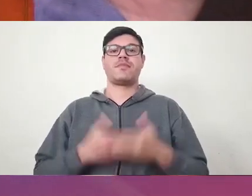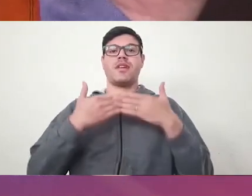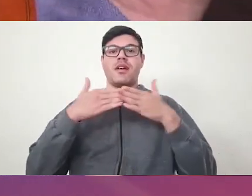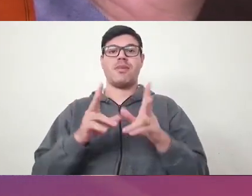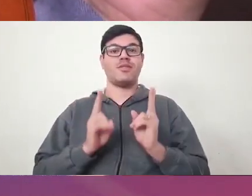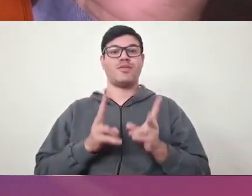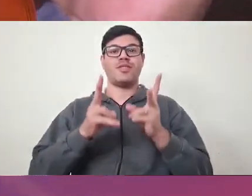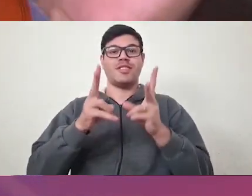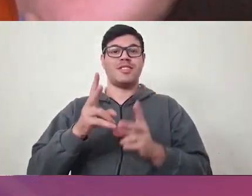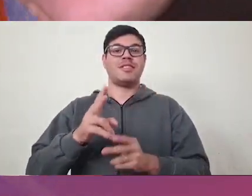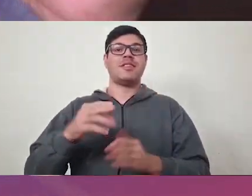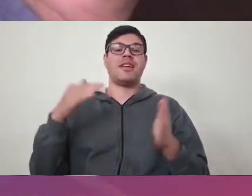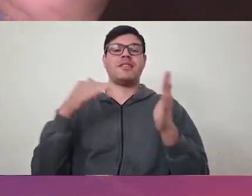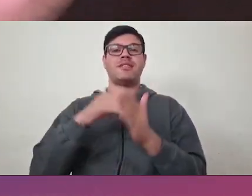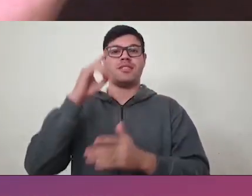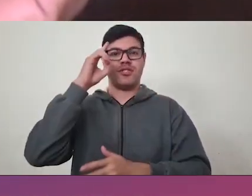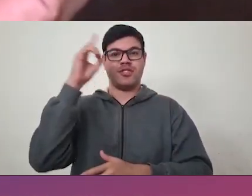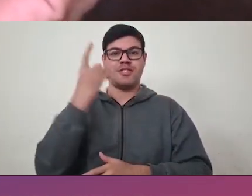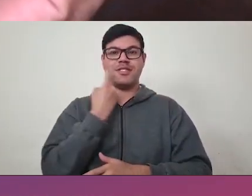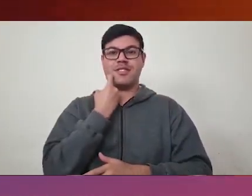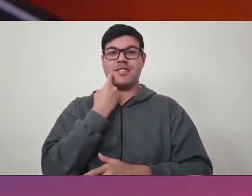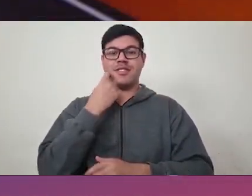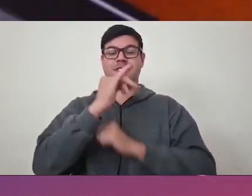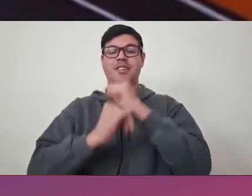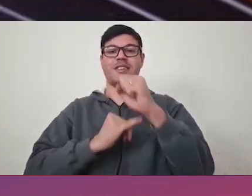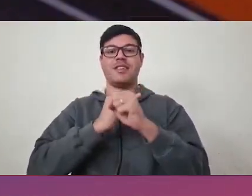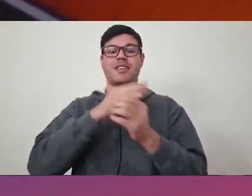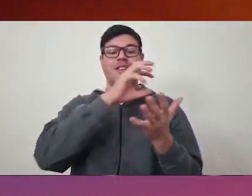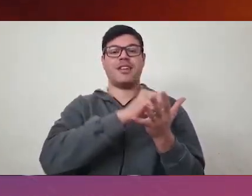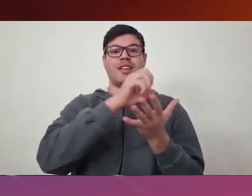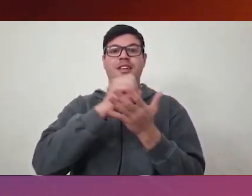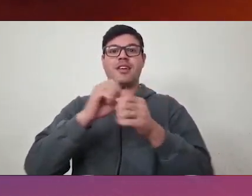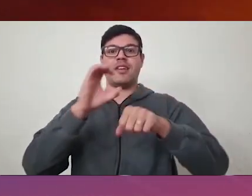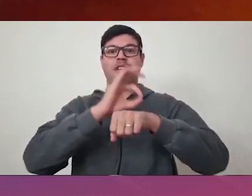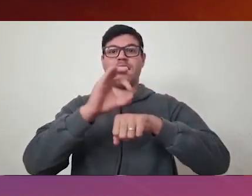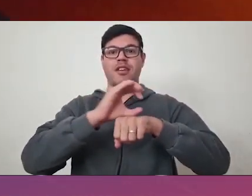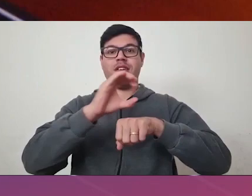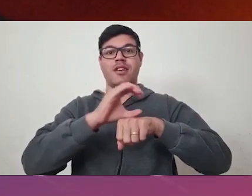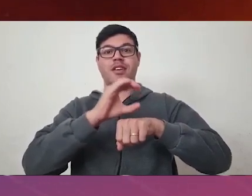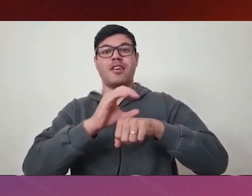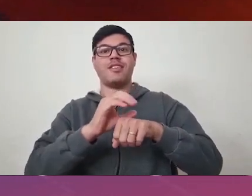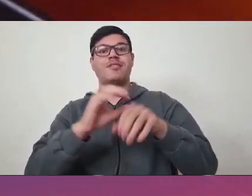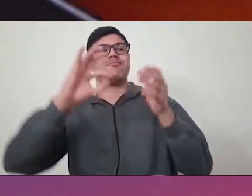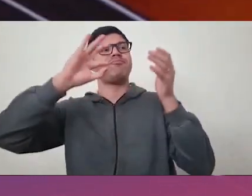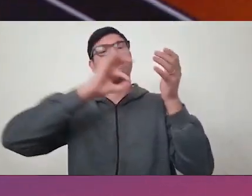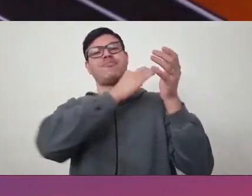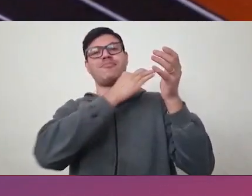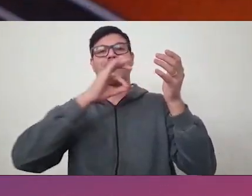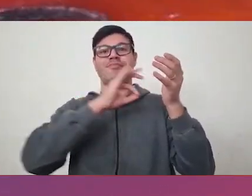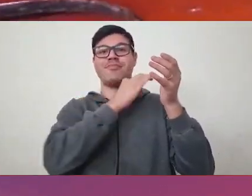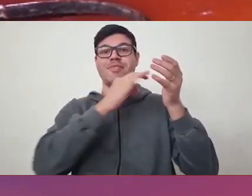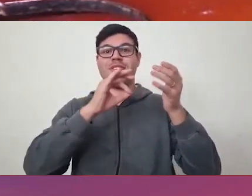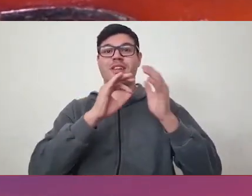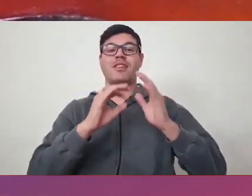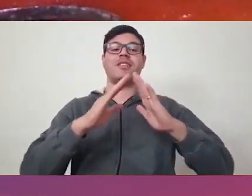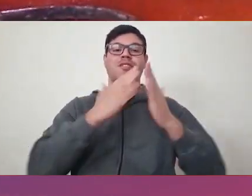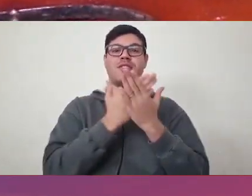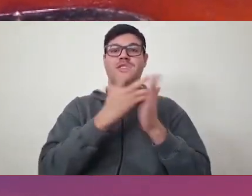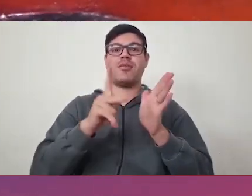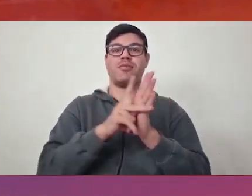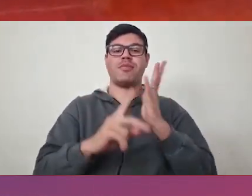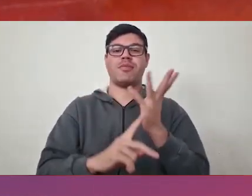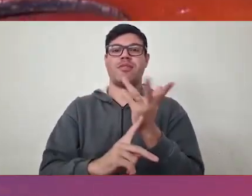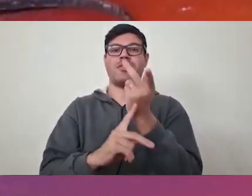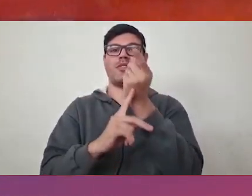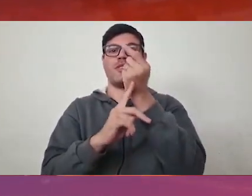Estão abertas até sexta-feira, dia 12, pela internet, as inscrições para o curso de cordas da Escola de